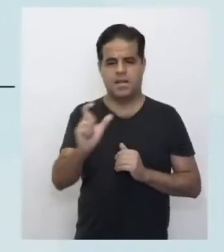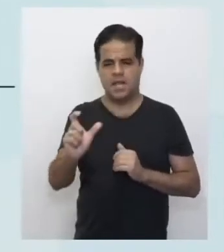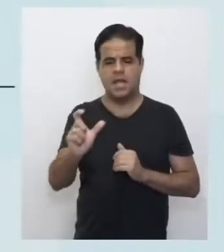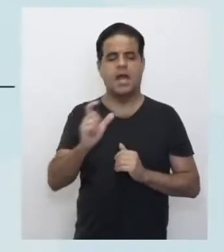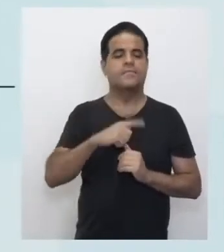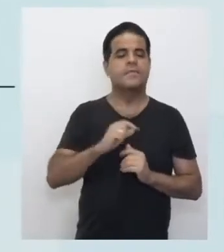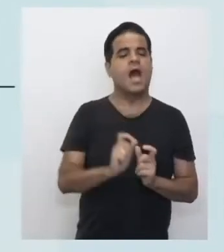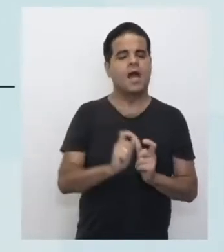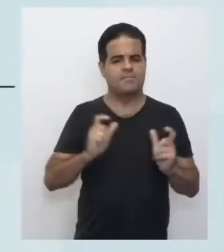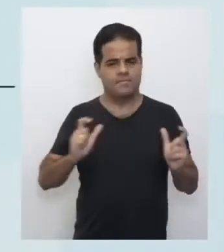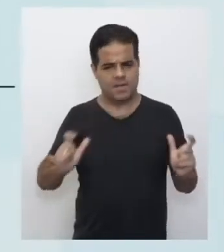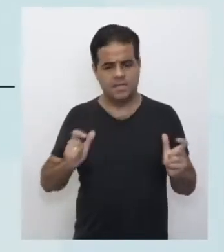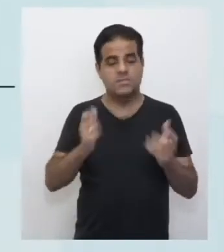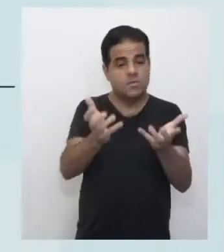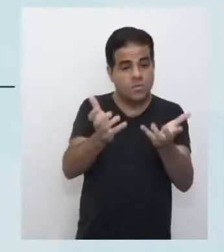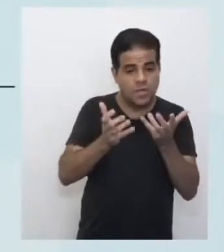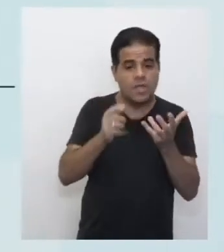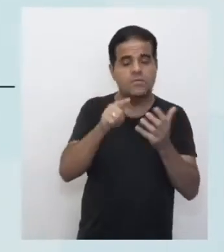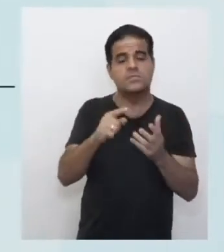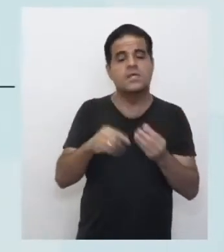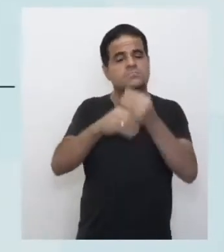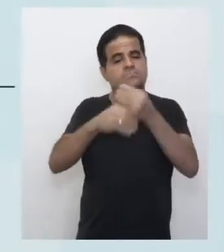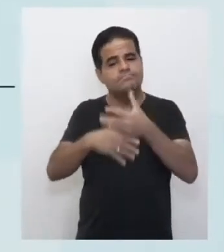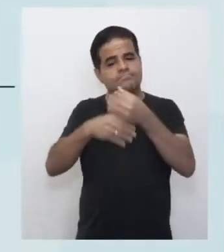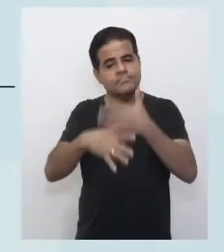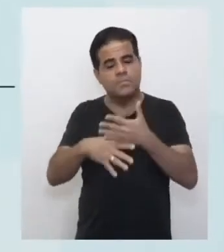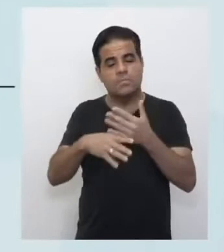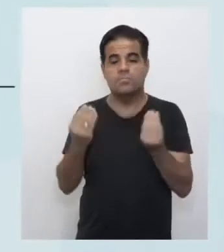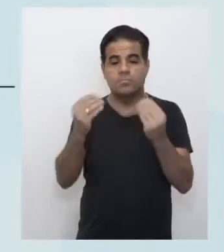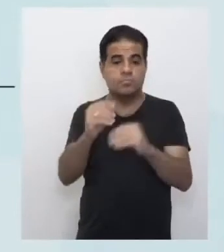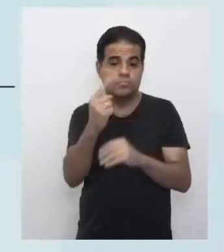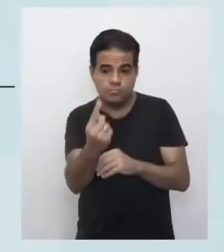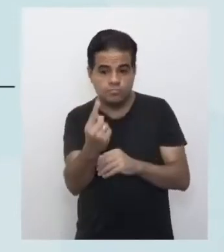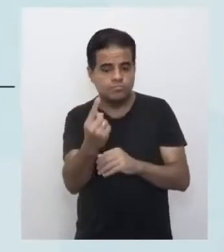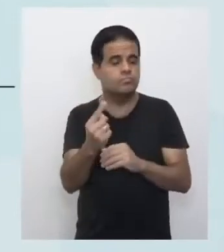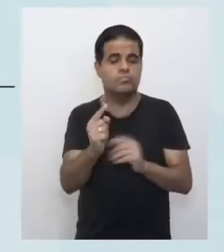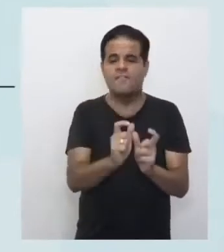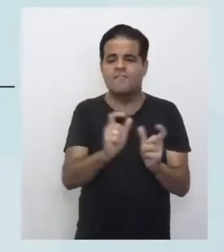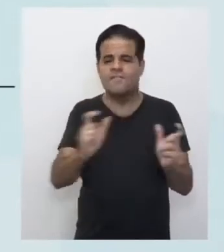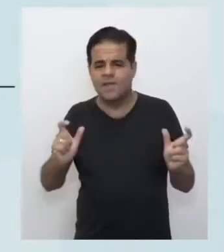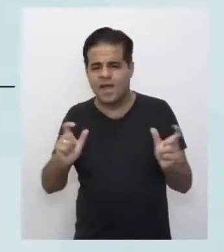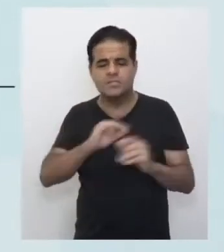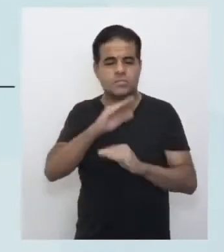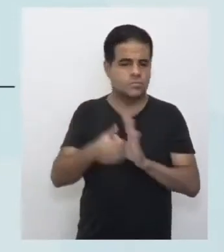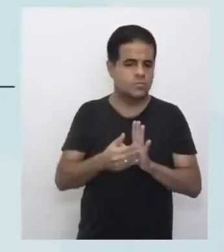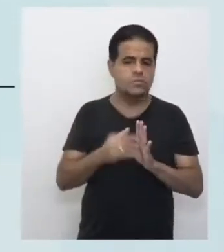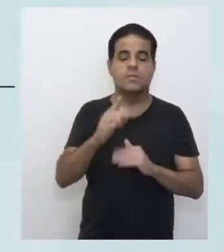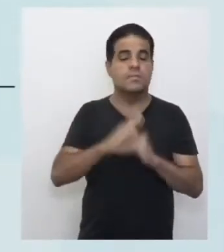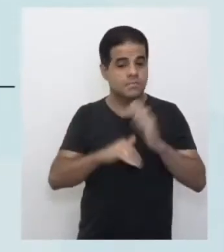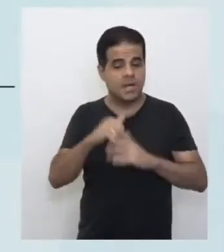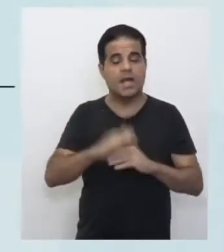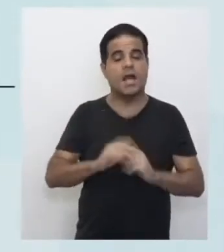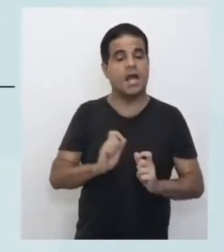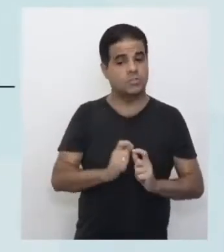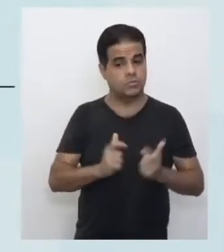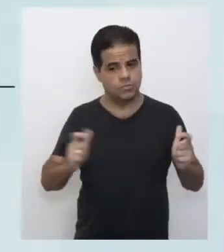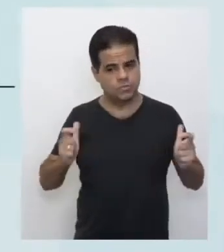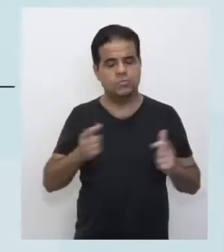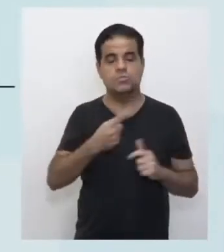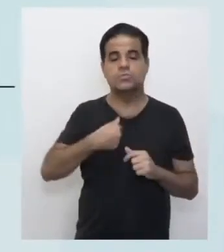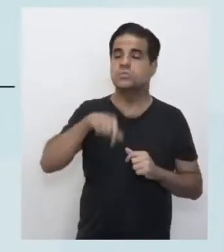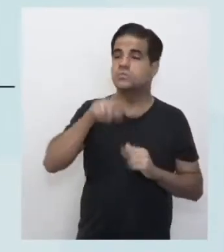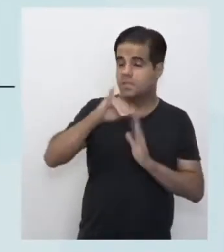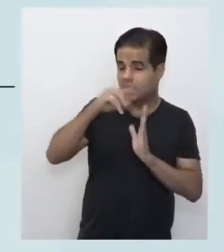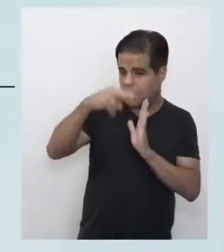a frase. Aí eu quero que vocês no chat não coloquem só tá? Coloca a frase inteira, tá? Pra gente praticar as estruturas. A gente vai ler